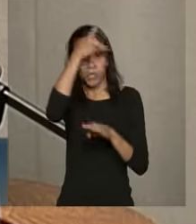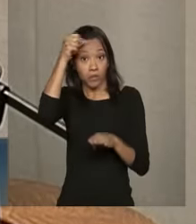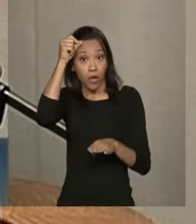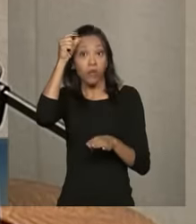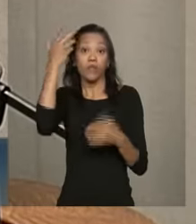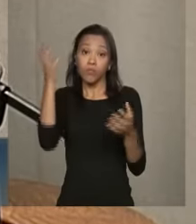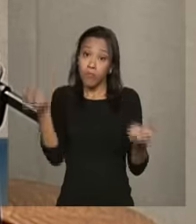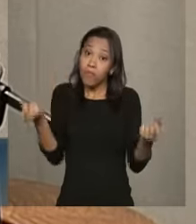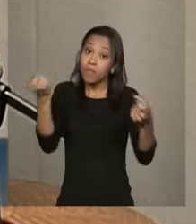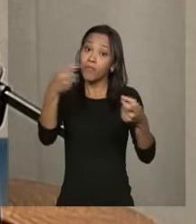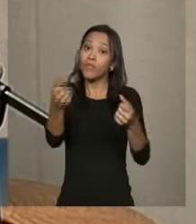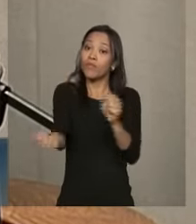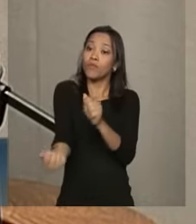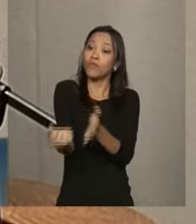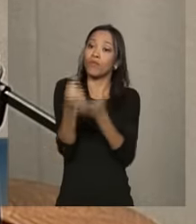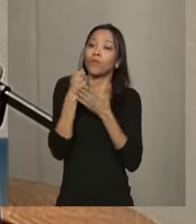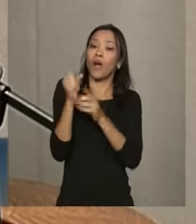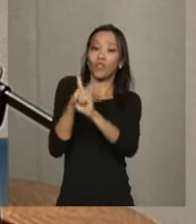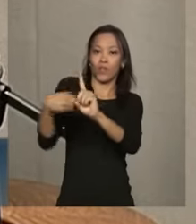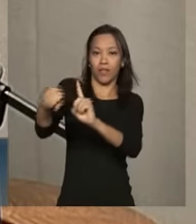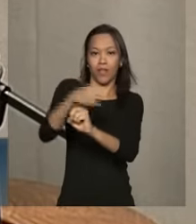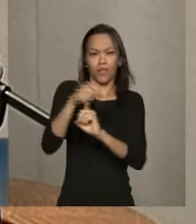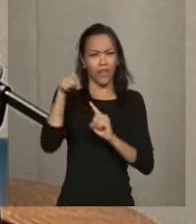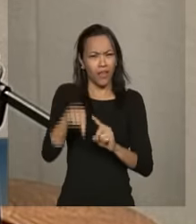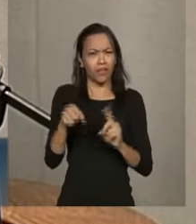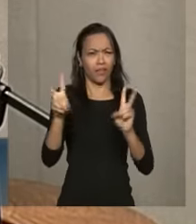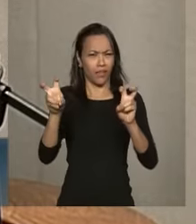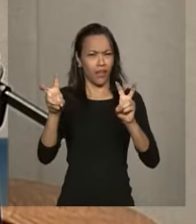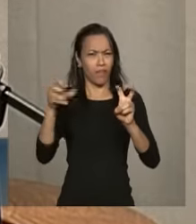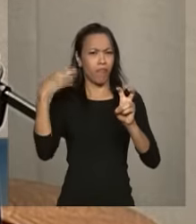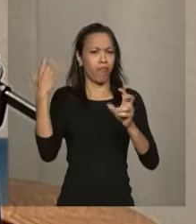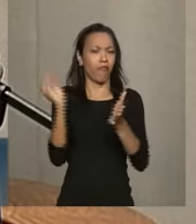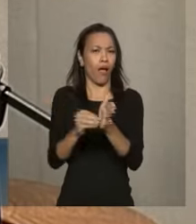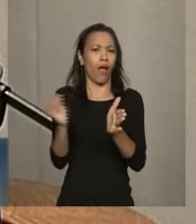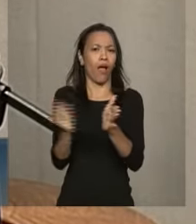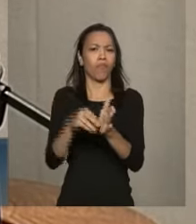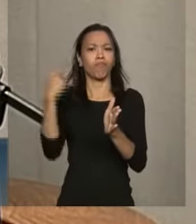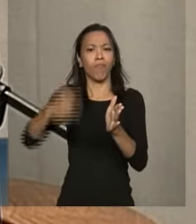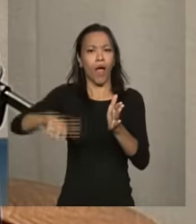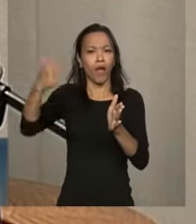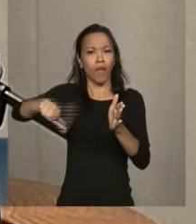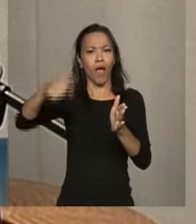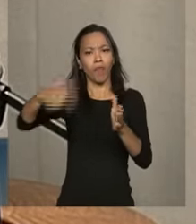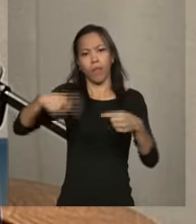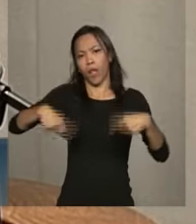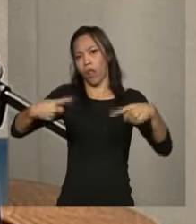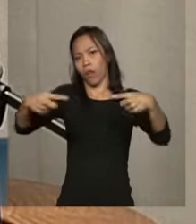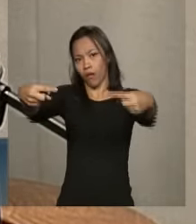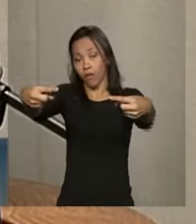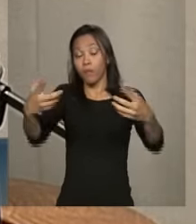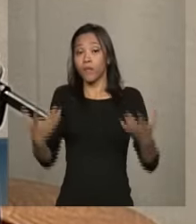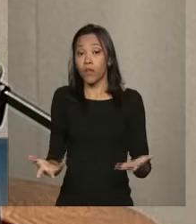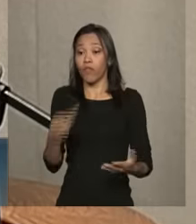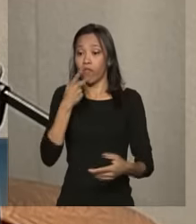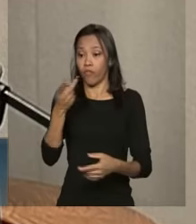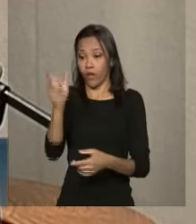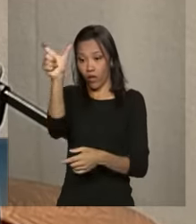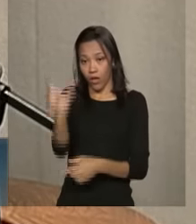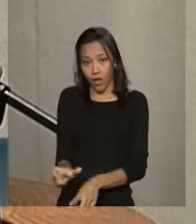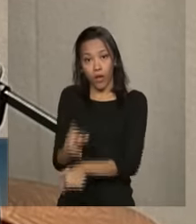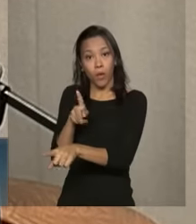indicam que esse tema tem ainda muito a ser feito destaco Ministro PEP ministra Sida